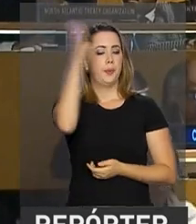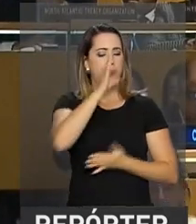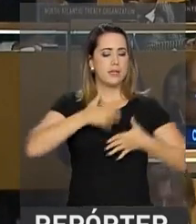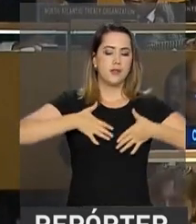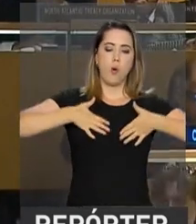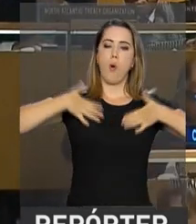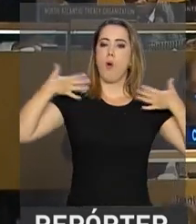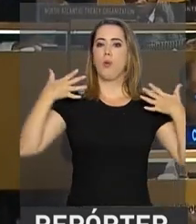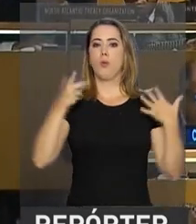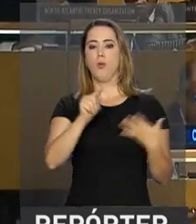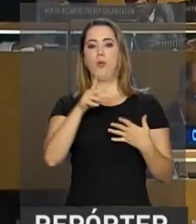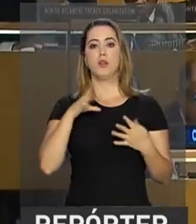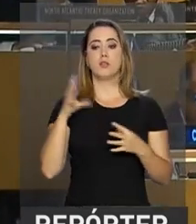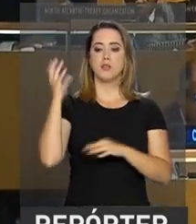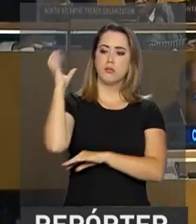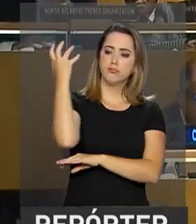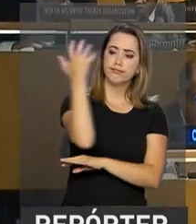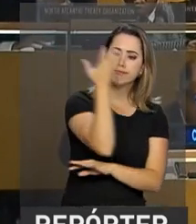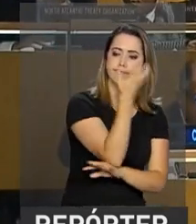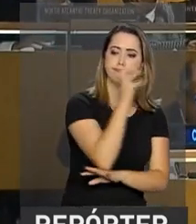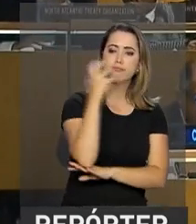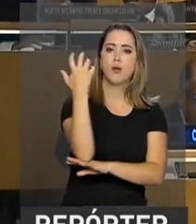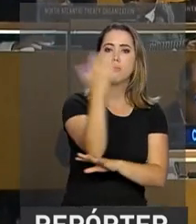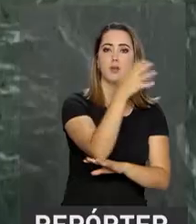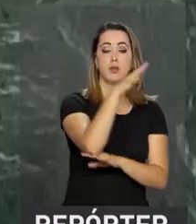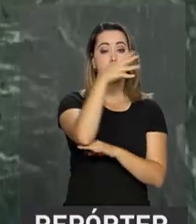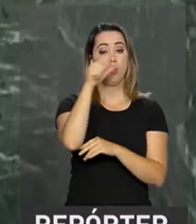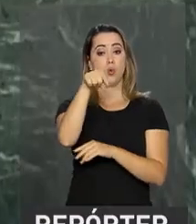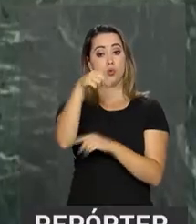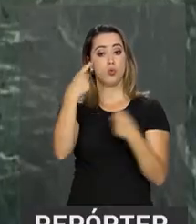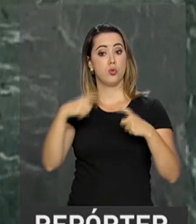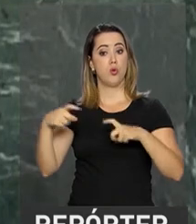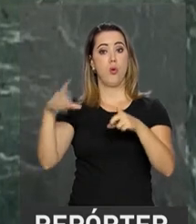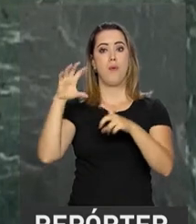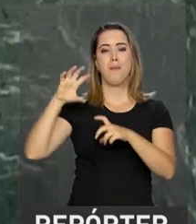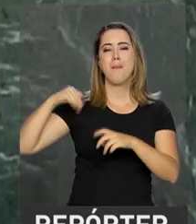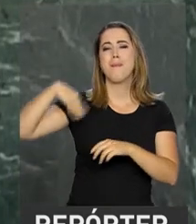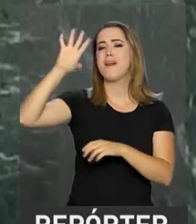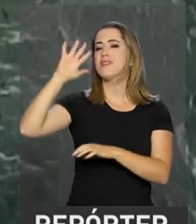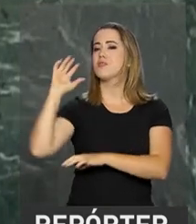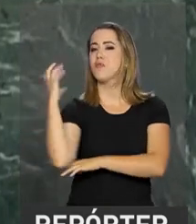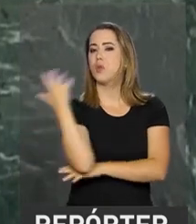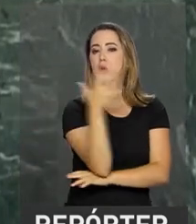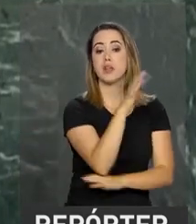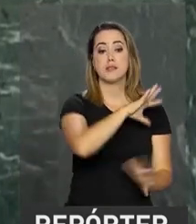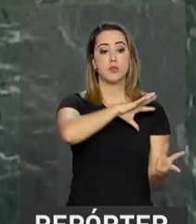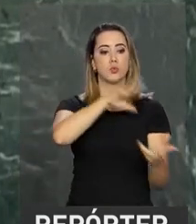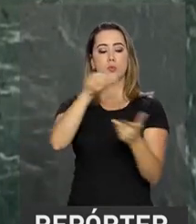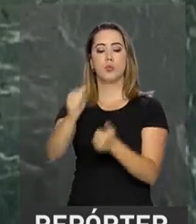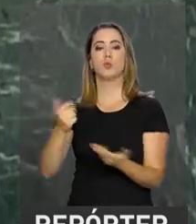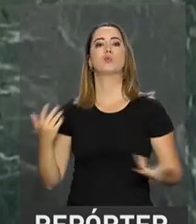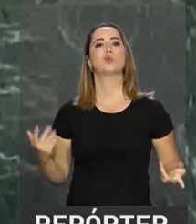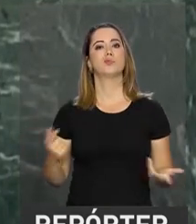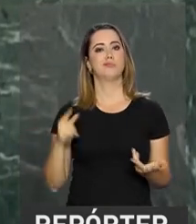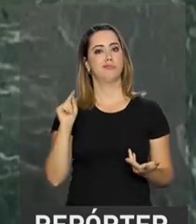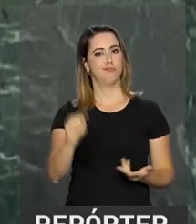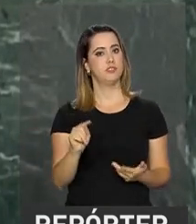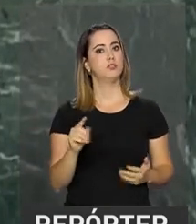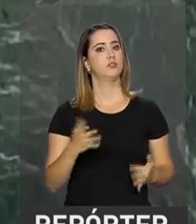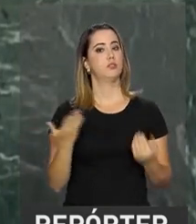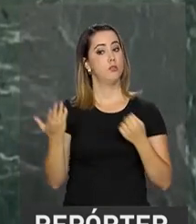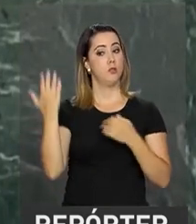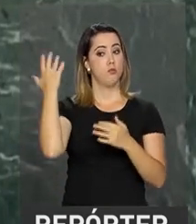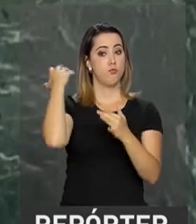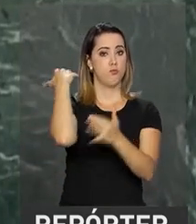ter a maior cobertura de florestas tropicais do planeta. O desmatamento